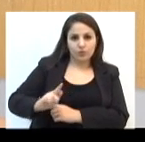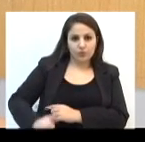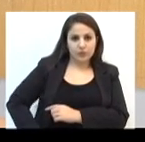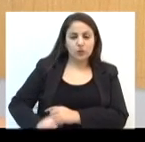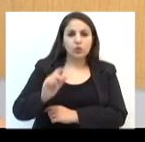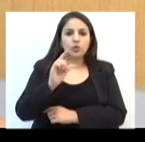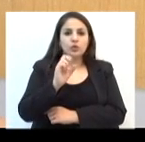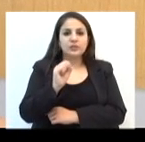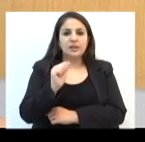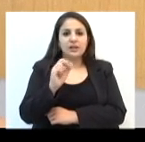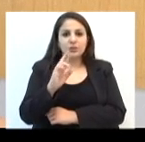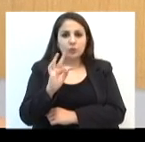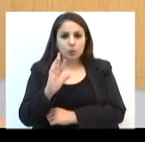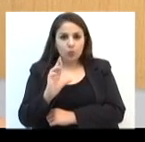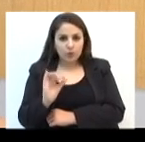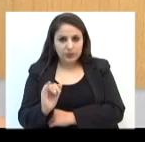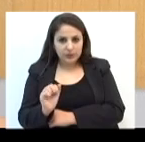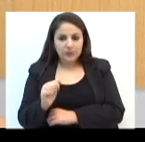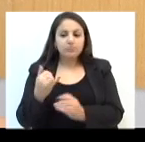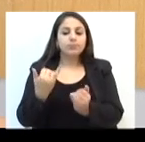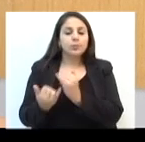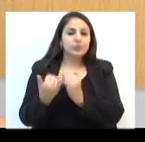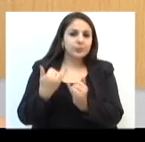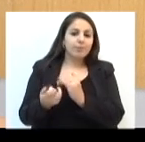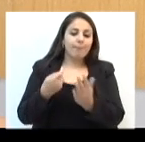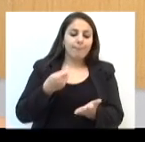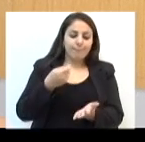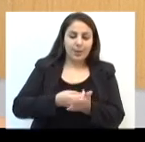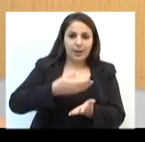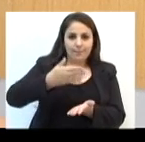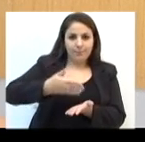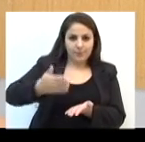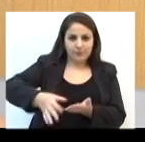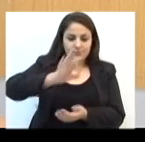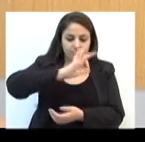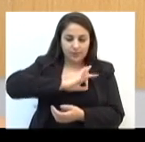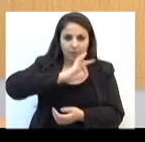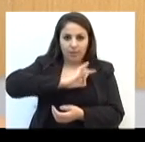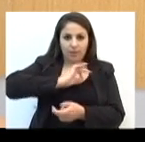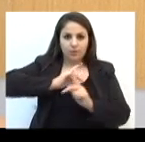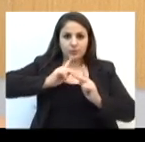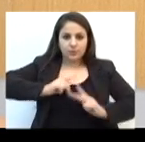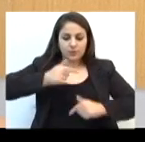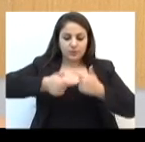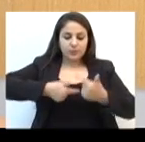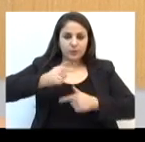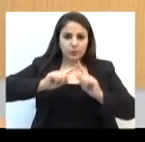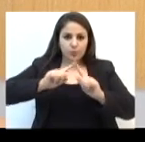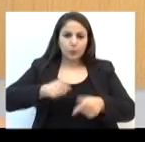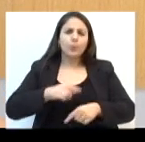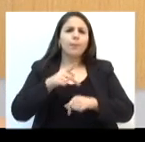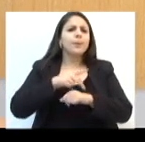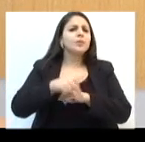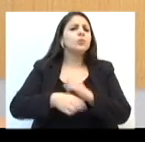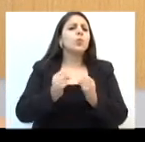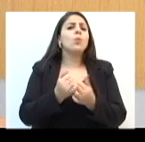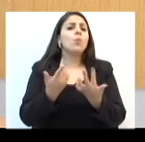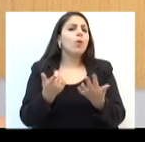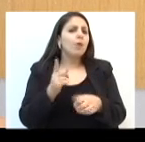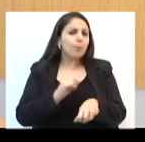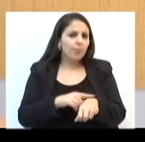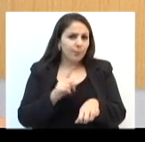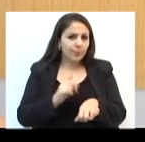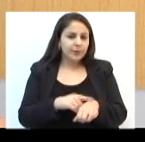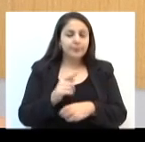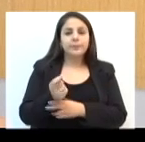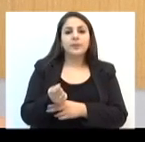governador José Ivo Sartori precisou, por exemplo, parcelar os salários dos servidores. E em Passo Fundo, qual é a